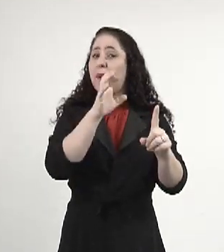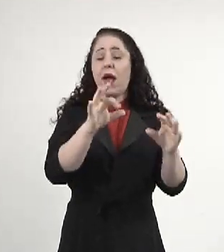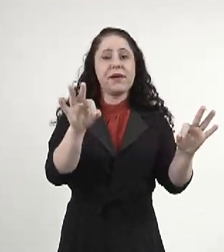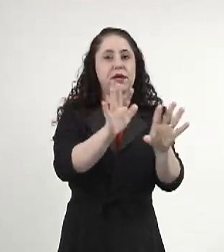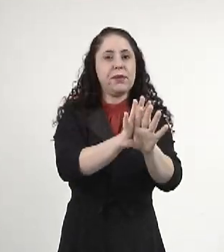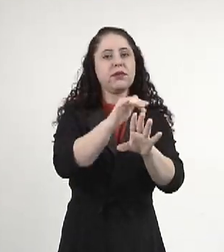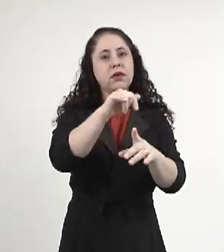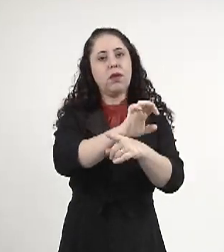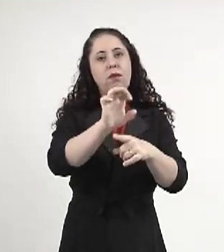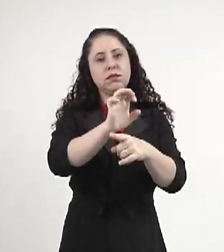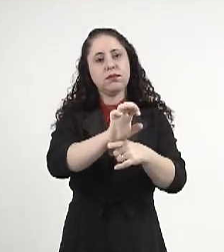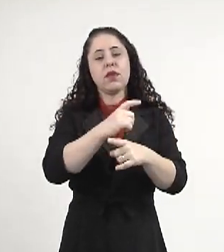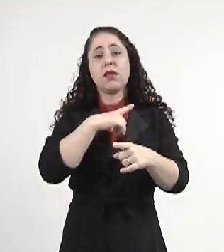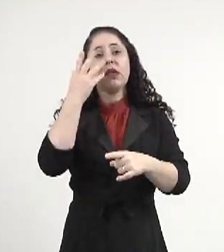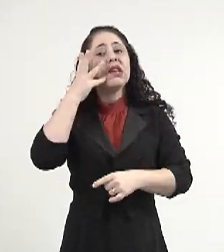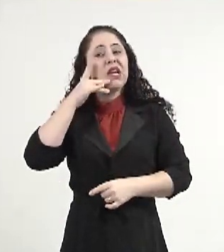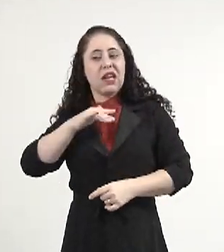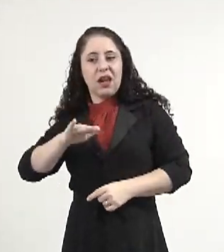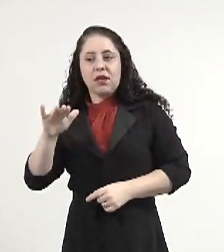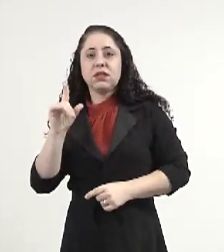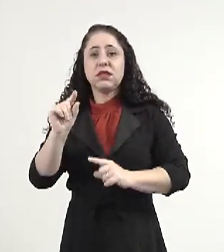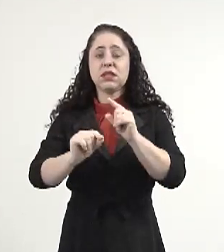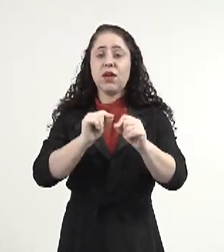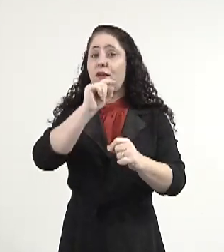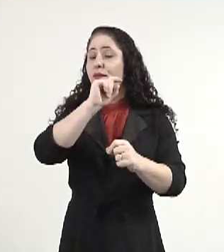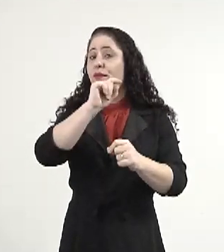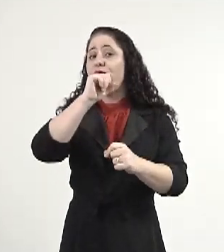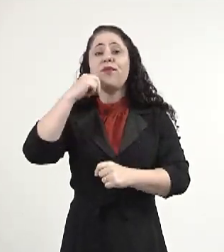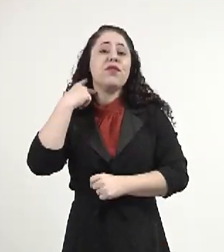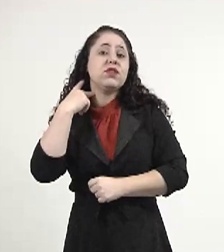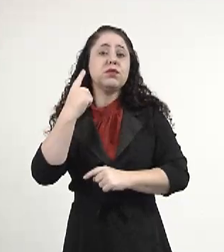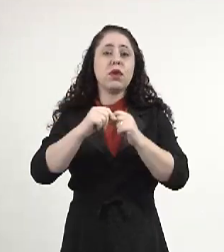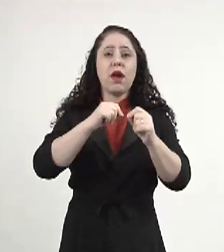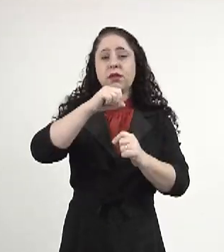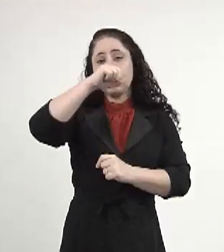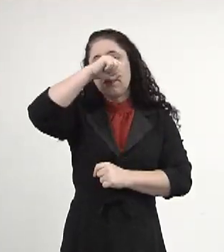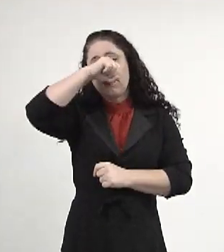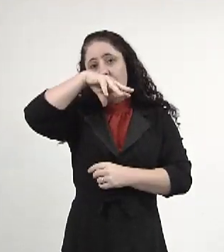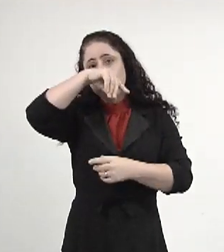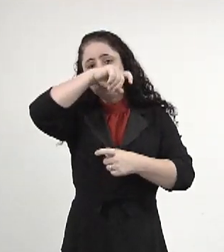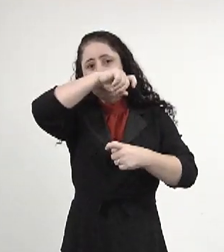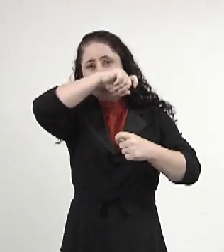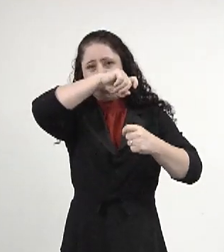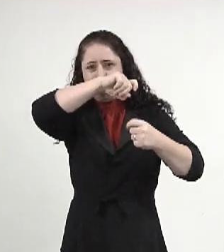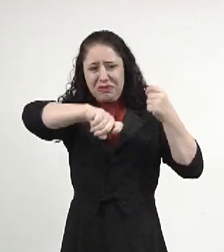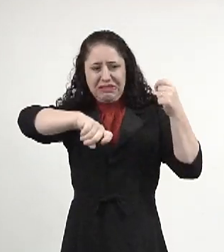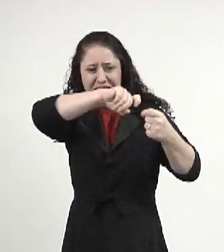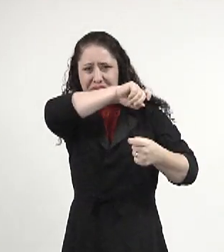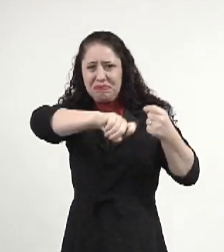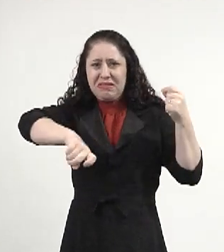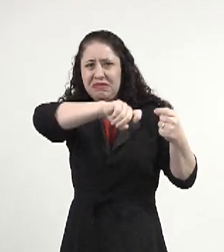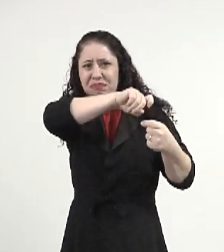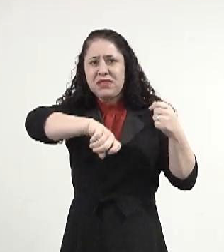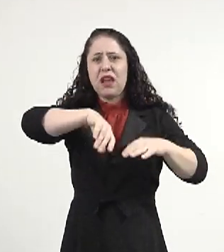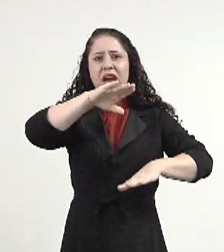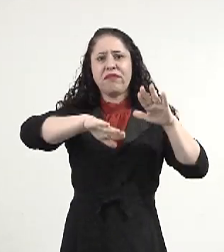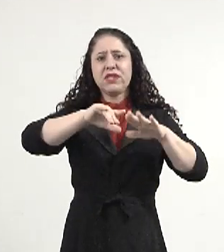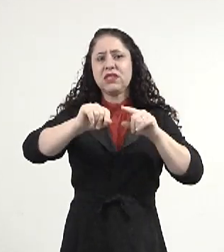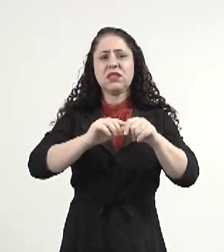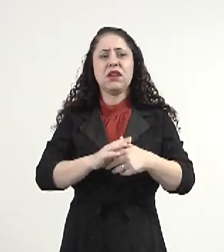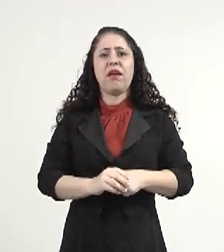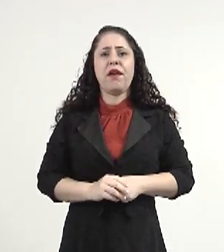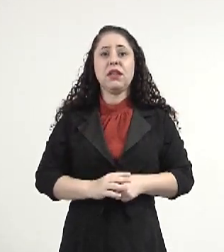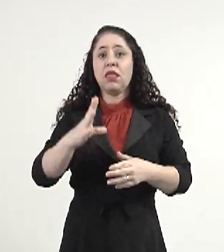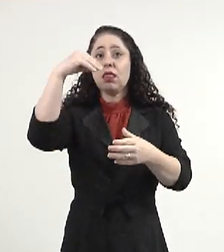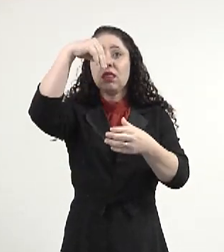nosso estado. Nós temos crianças que são vítimas de violência sexual, que são estupradas, e muitas dessas que são